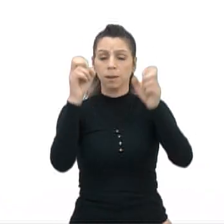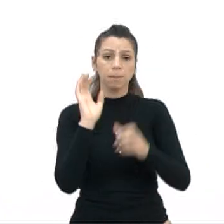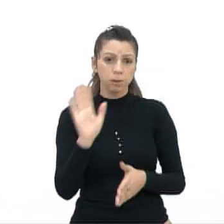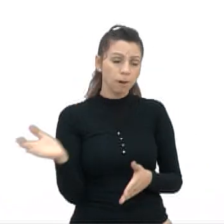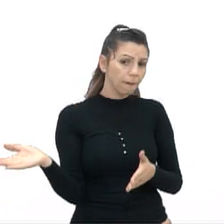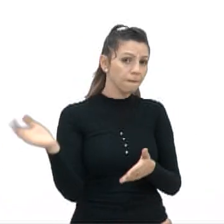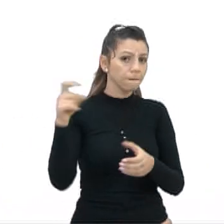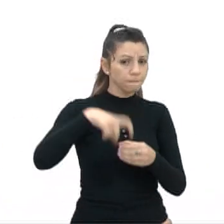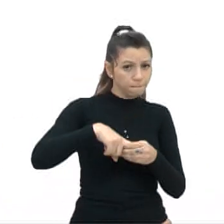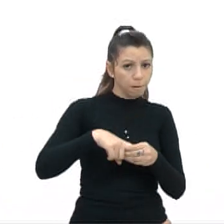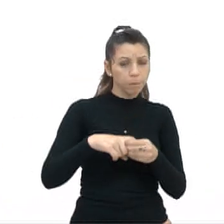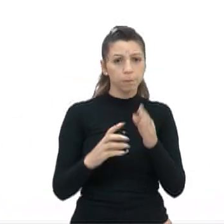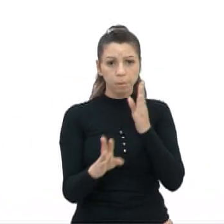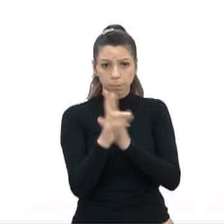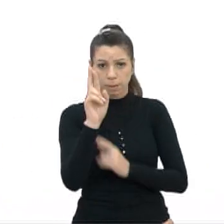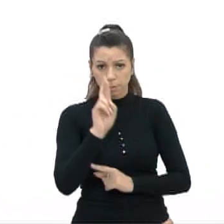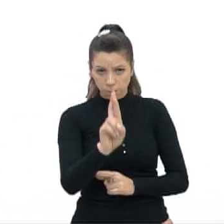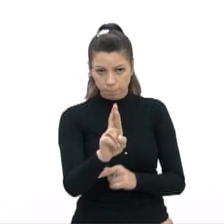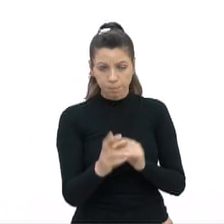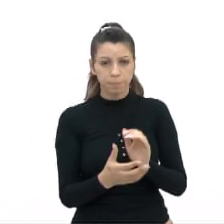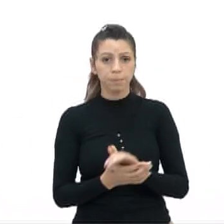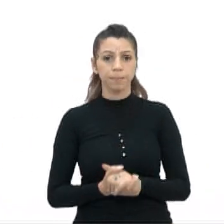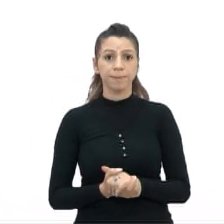voltamos para poder corrigir essa parte.